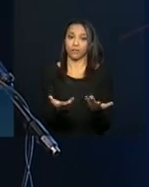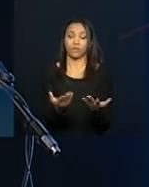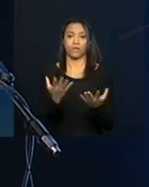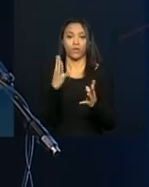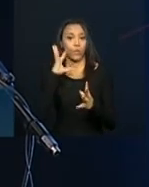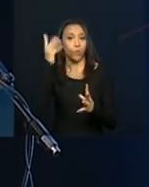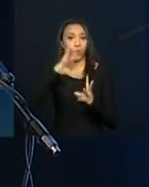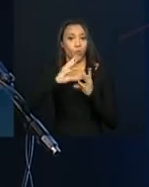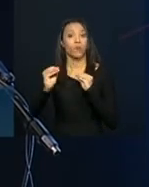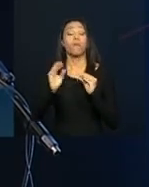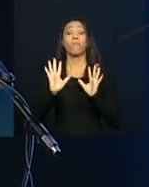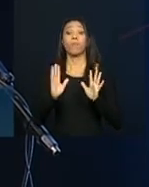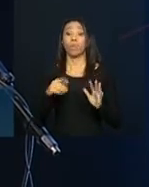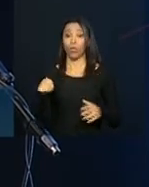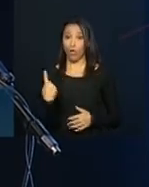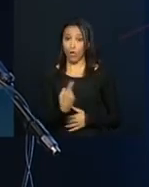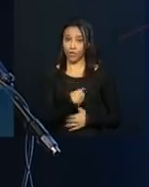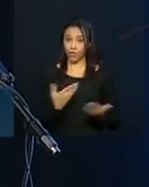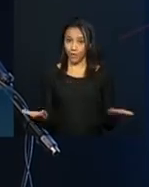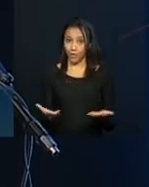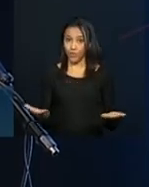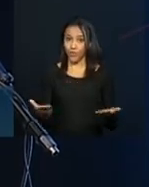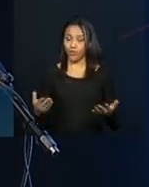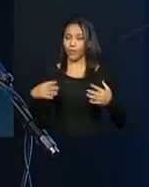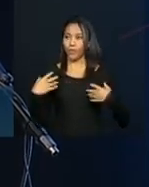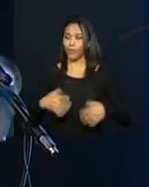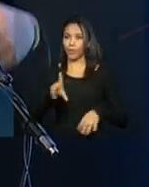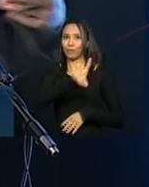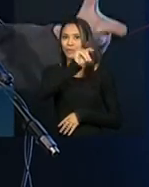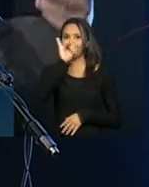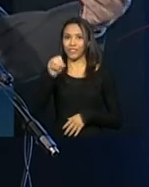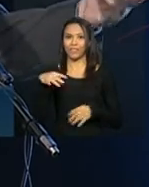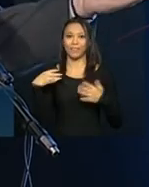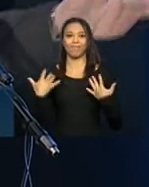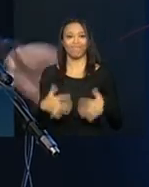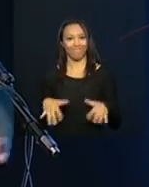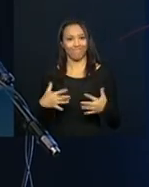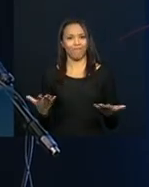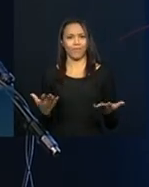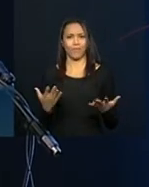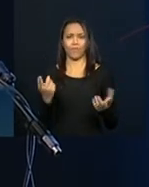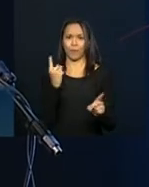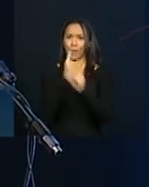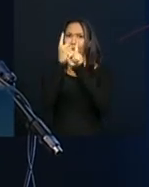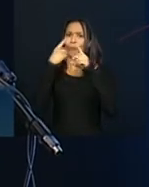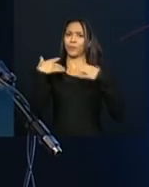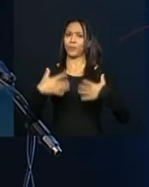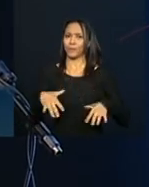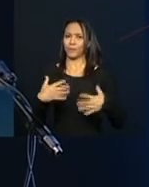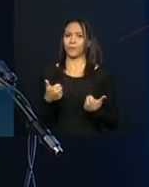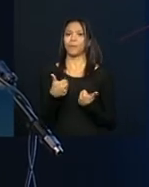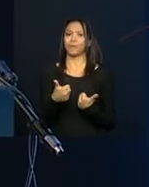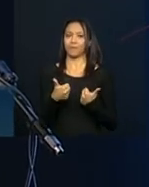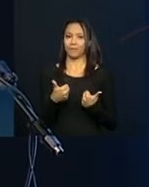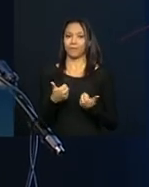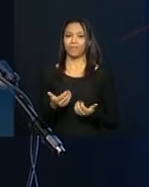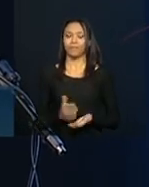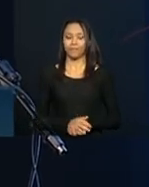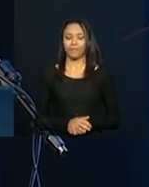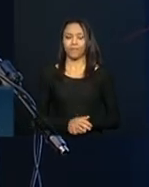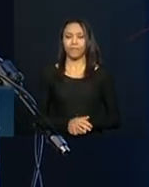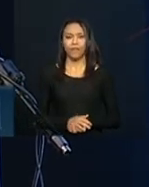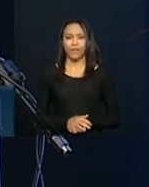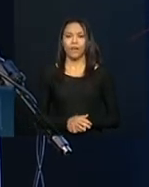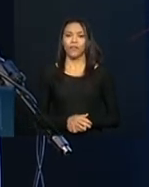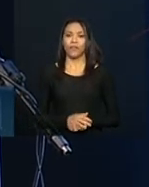um grande dia, o primeiro grande evento formal da nossa iniciativa